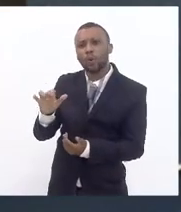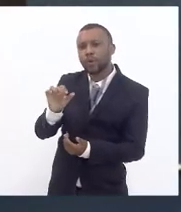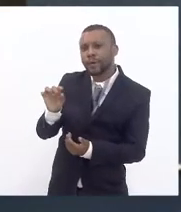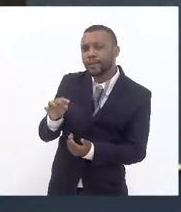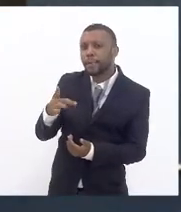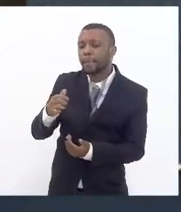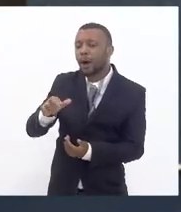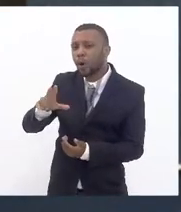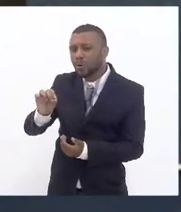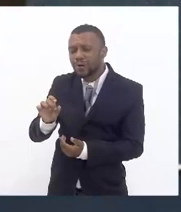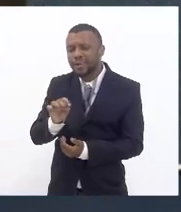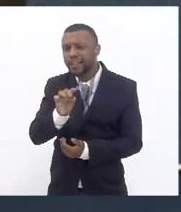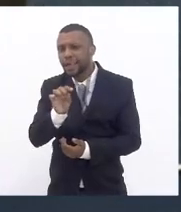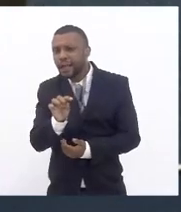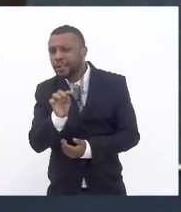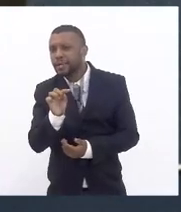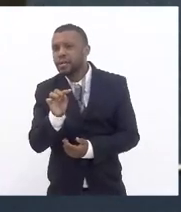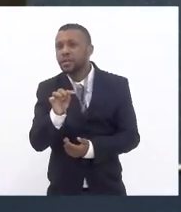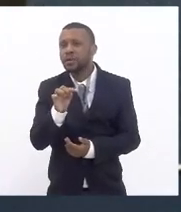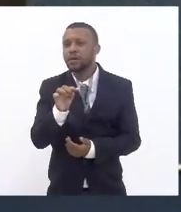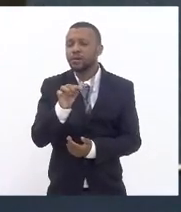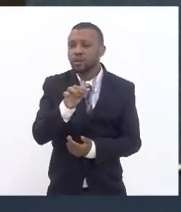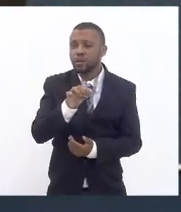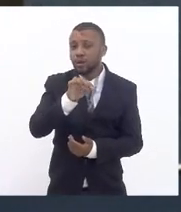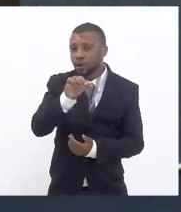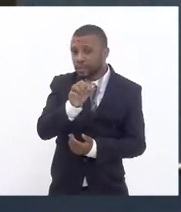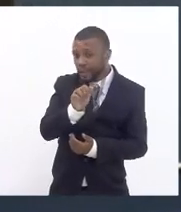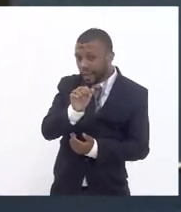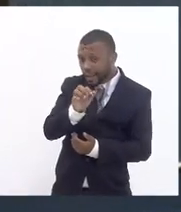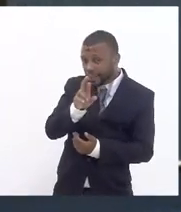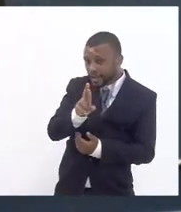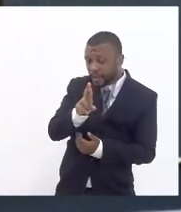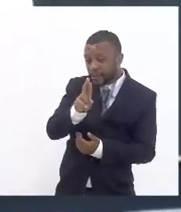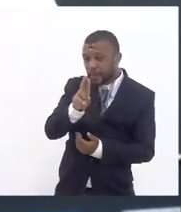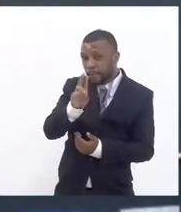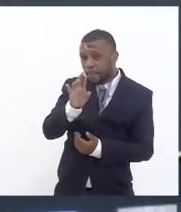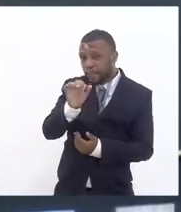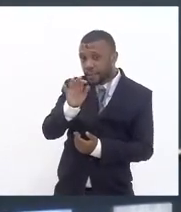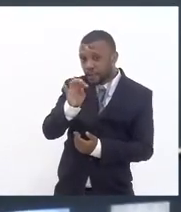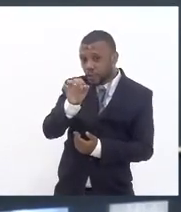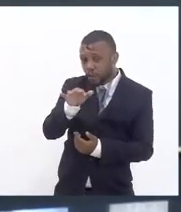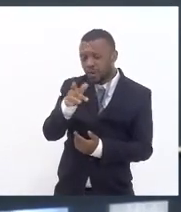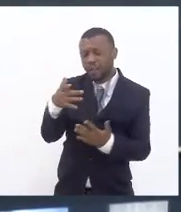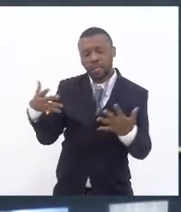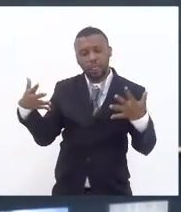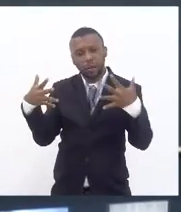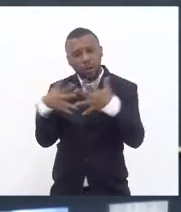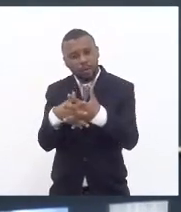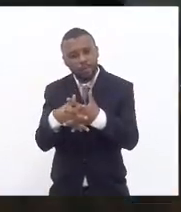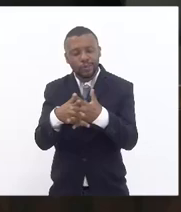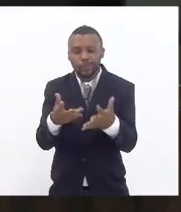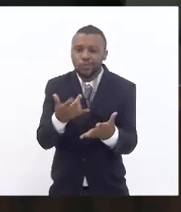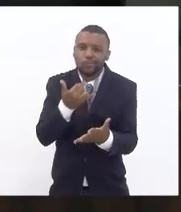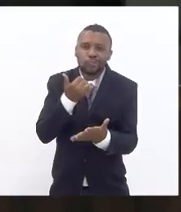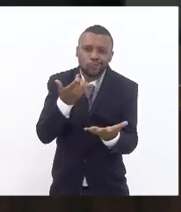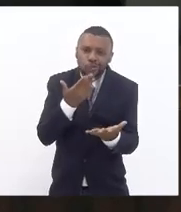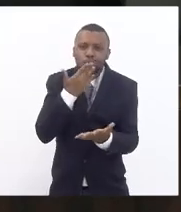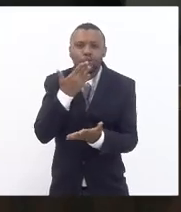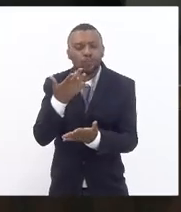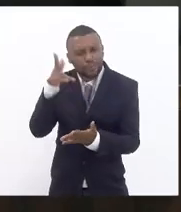que o nosso Jair Bittencourt não confundiu o cavalo Mangalarga com o Muzema? Eu falei, não tem nada a ver. Não, não foi